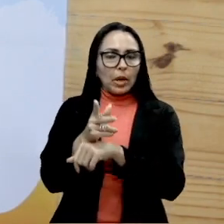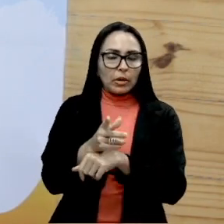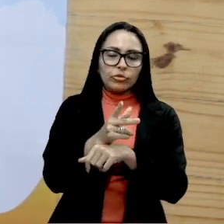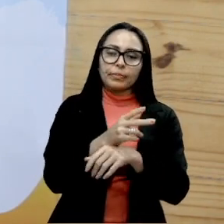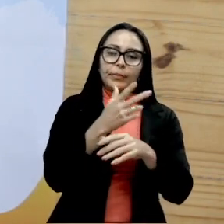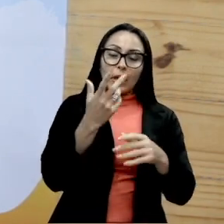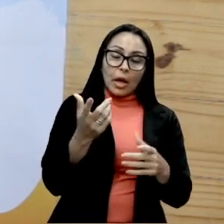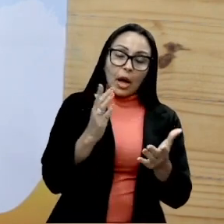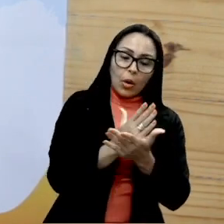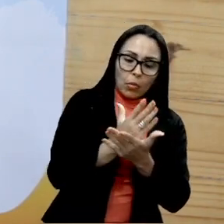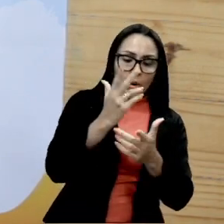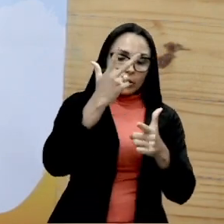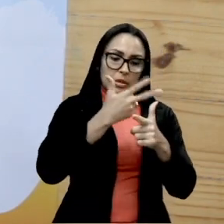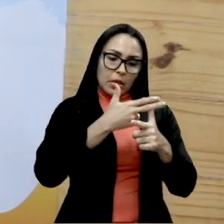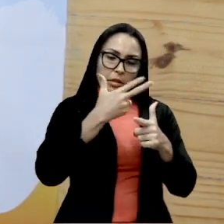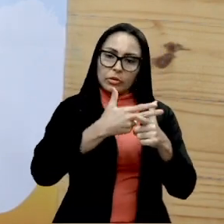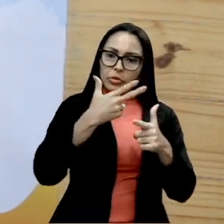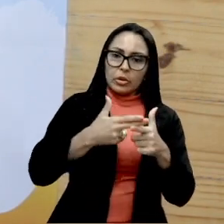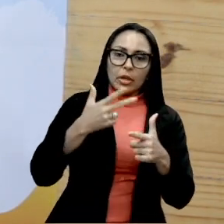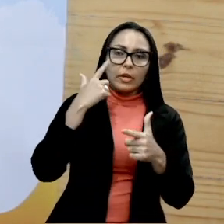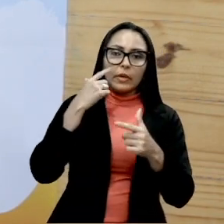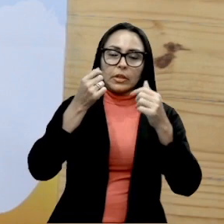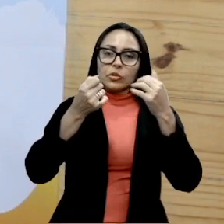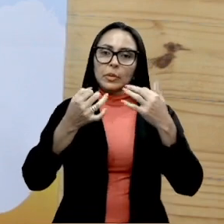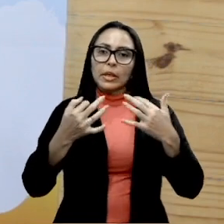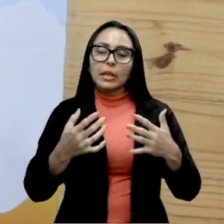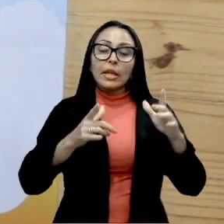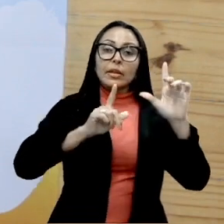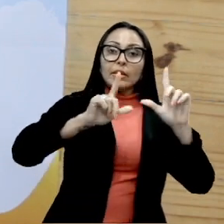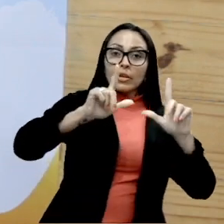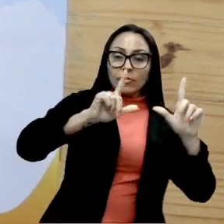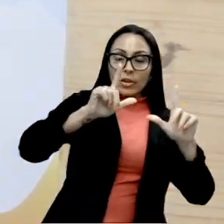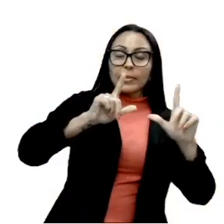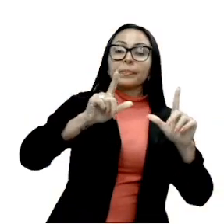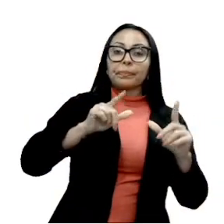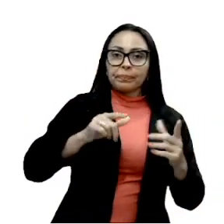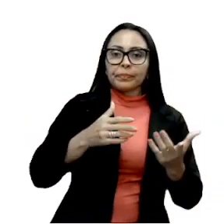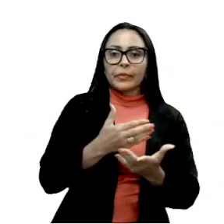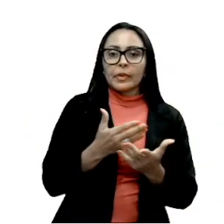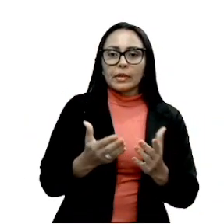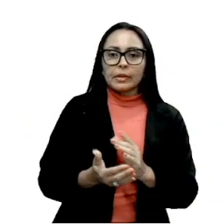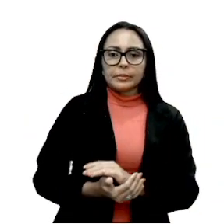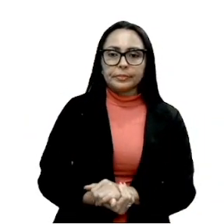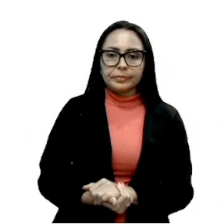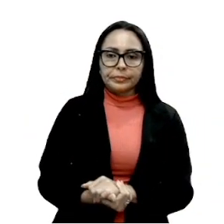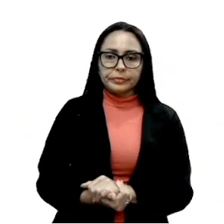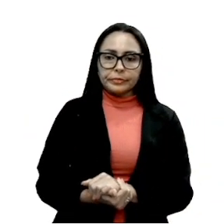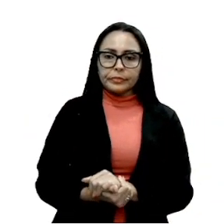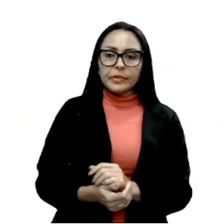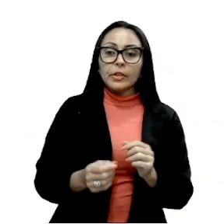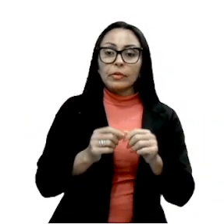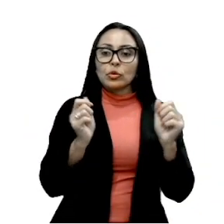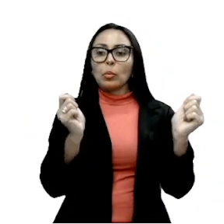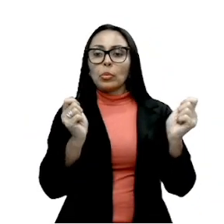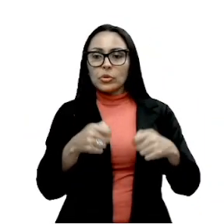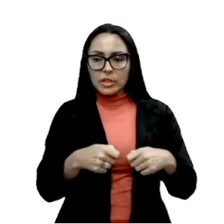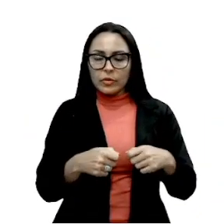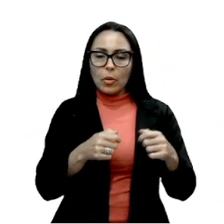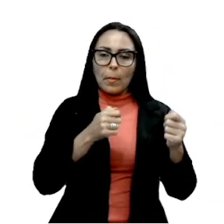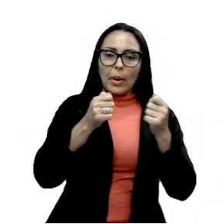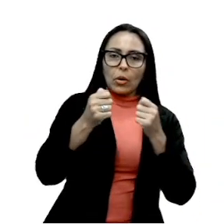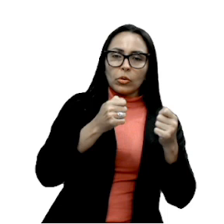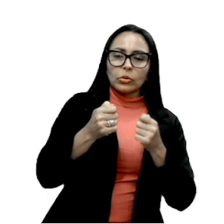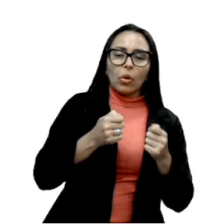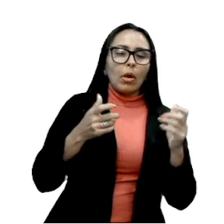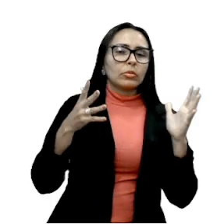mas tudo ali é externa, mas no caso da TV, ali vai se chamar, ali se torna o set de filmagem. Eles fazem o possível para controlar todo o